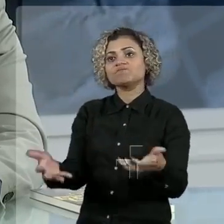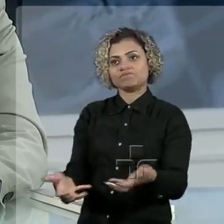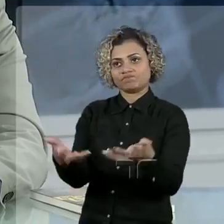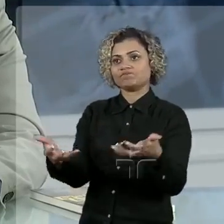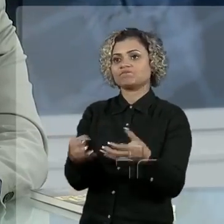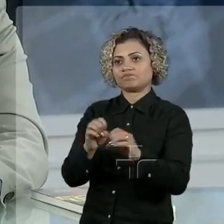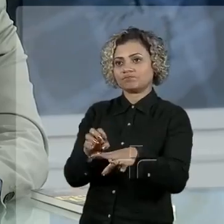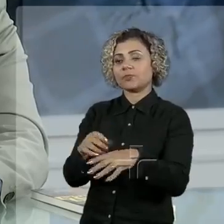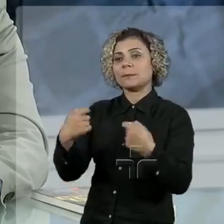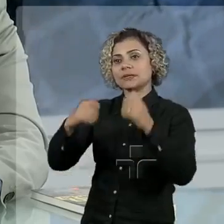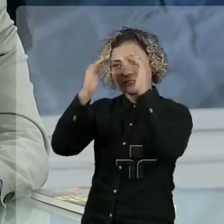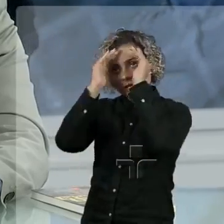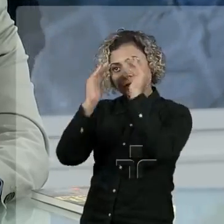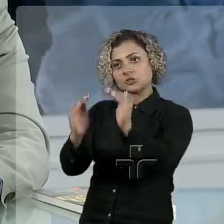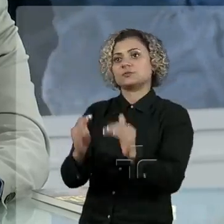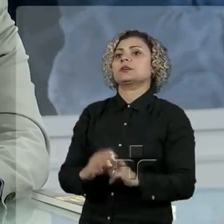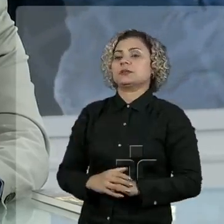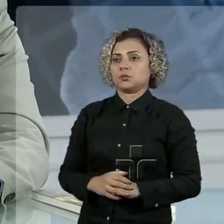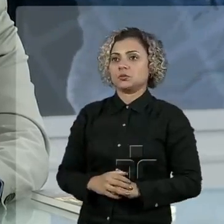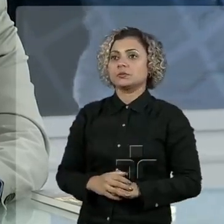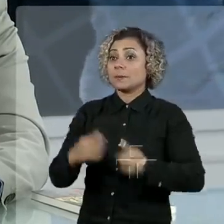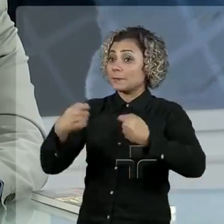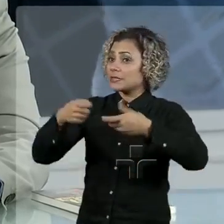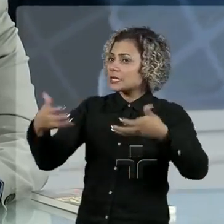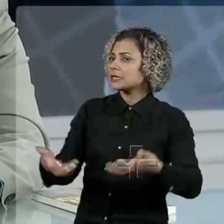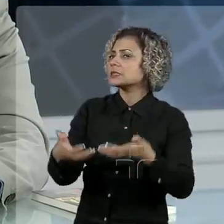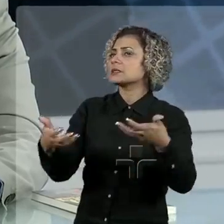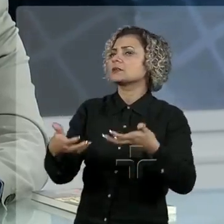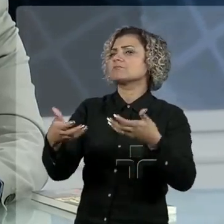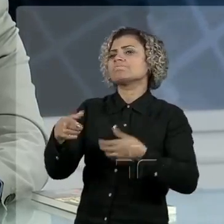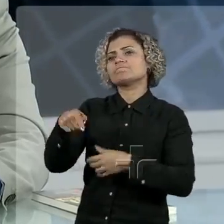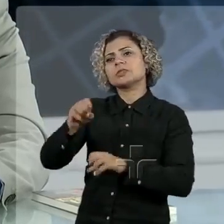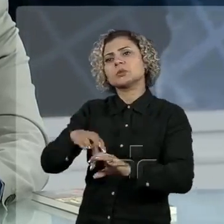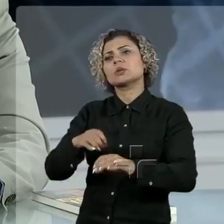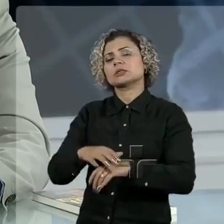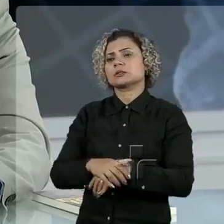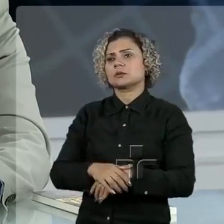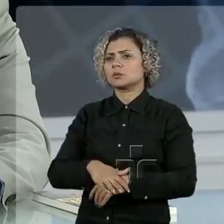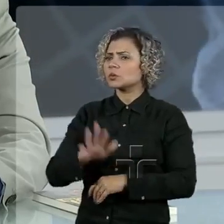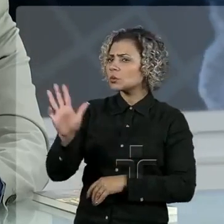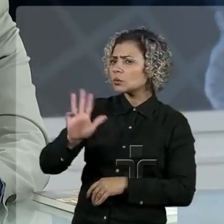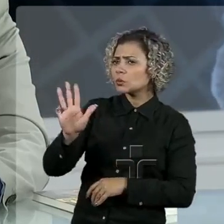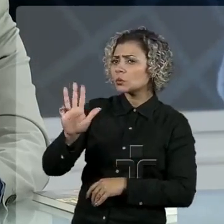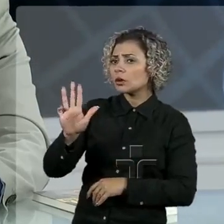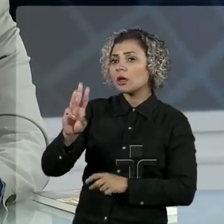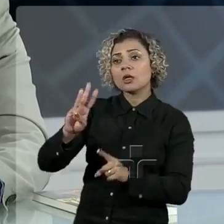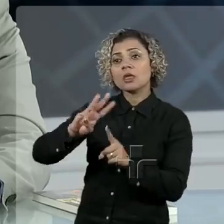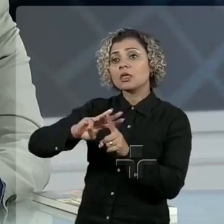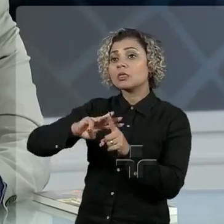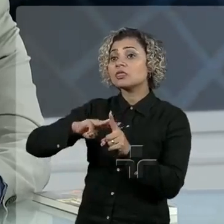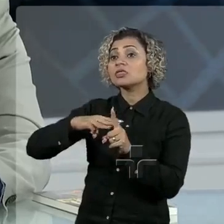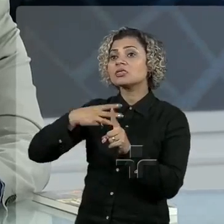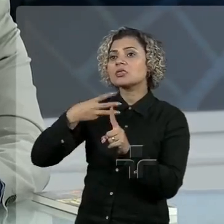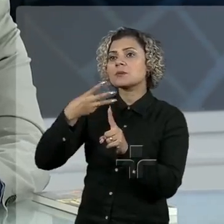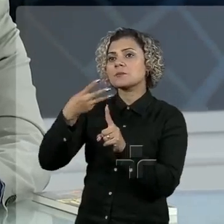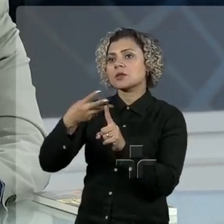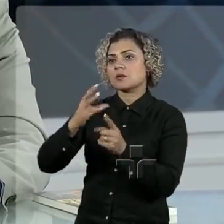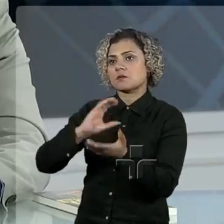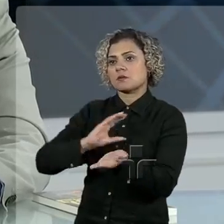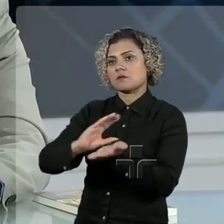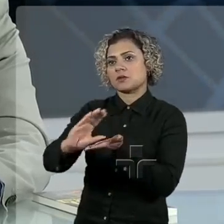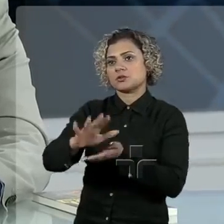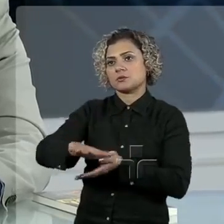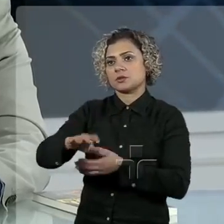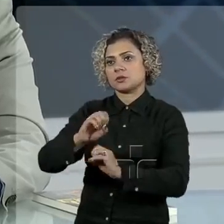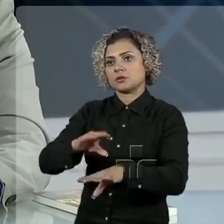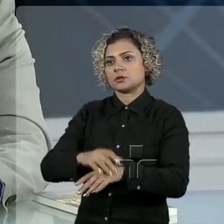com respeito. Ele tem que incentivar a educação. O Lula triplicou os investimentos em educação,